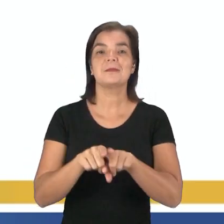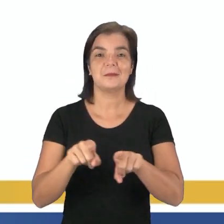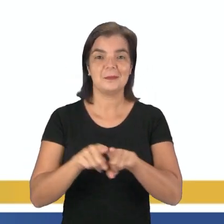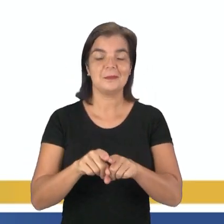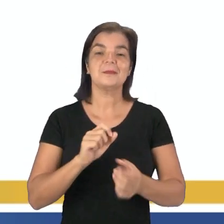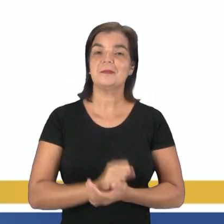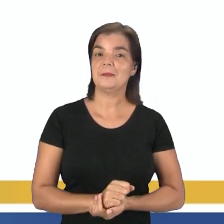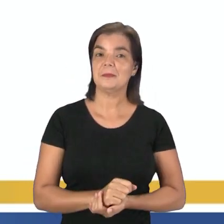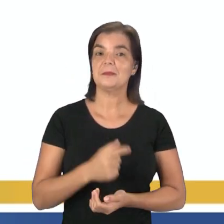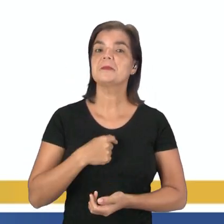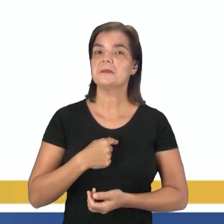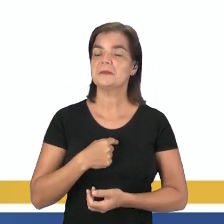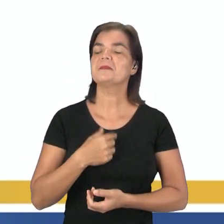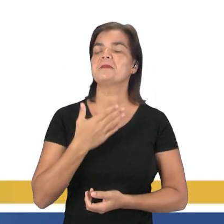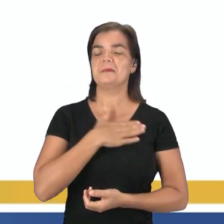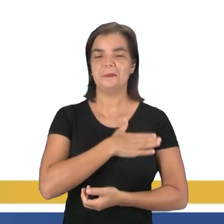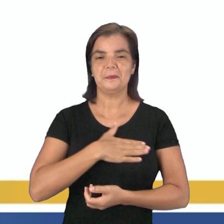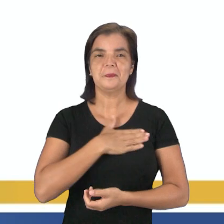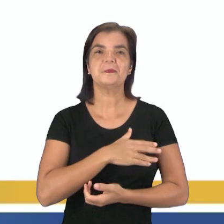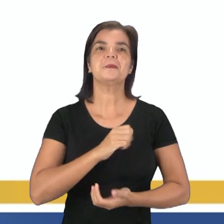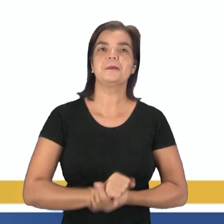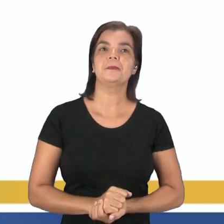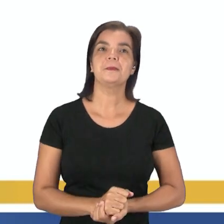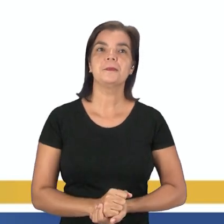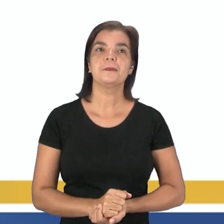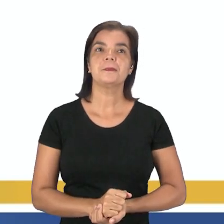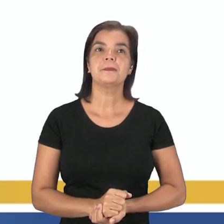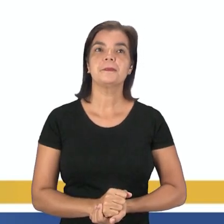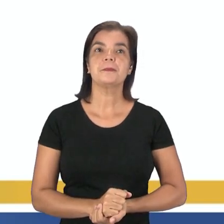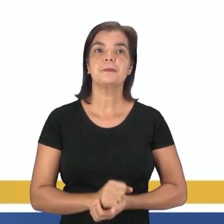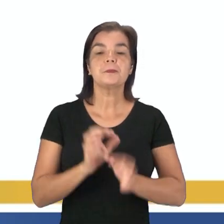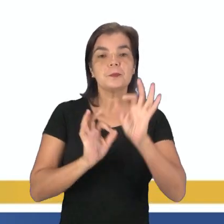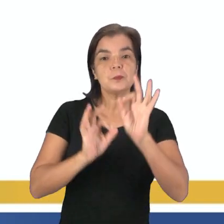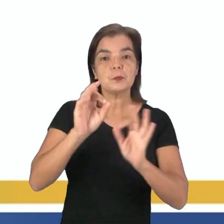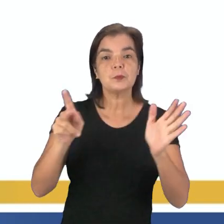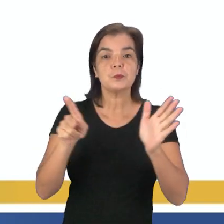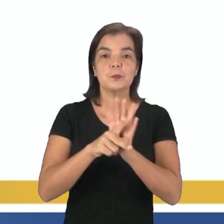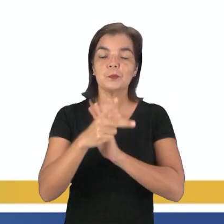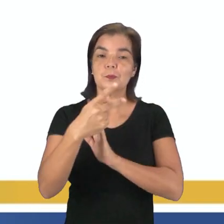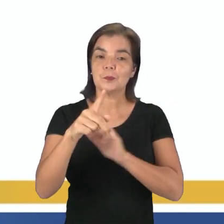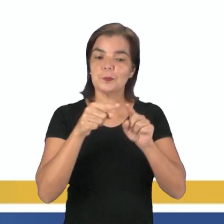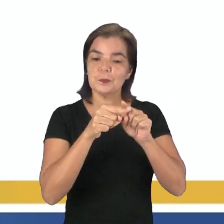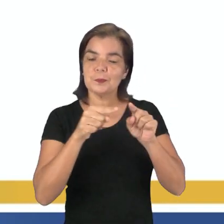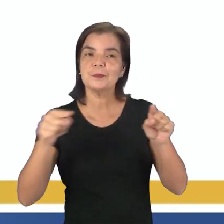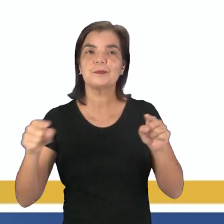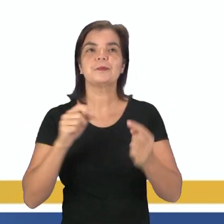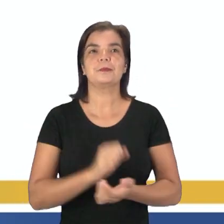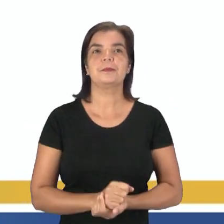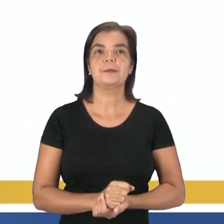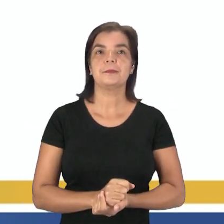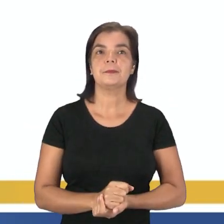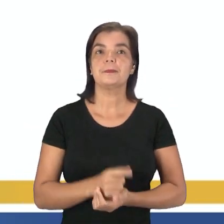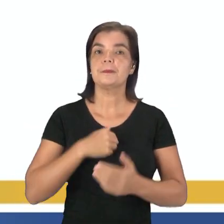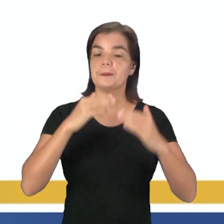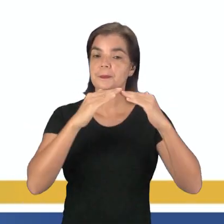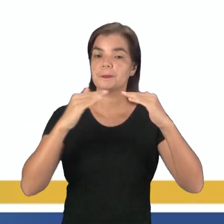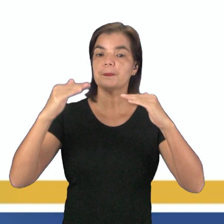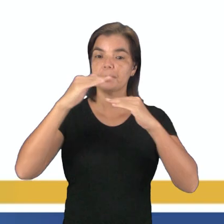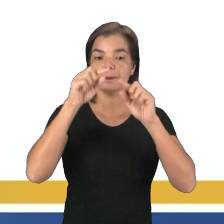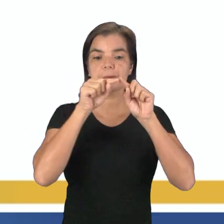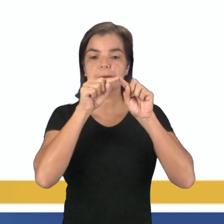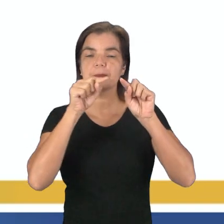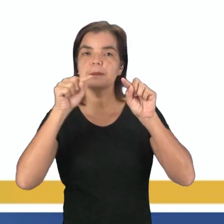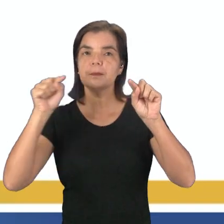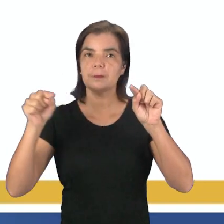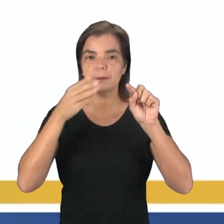vão fazer e vai ser bem divertido. Observem aí. Construa sua própria linha do tempo. Na parte de cima da